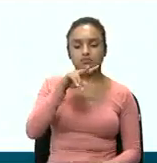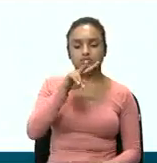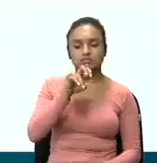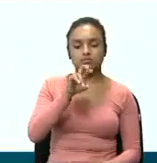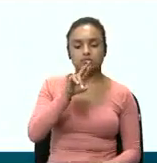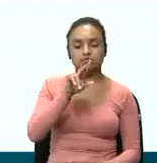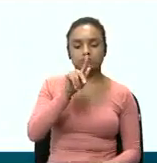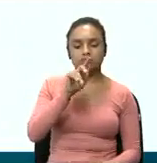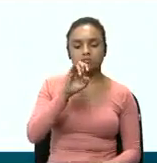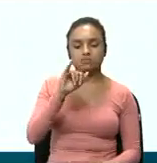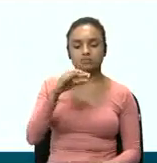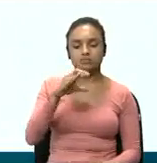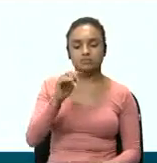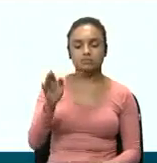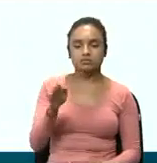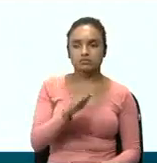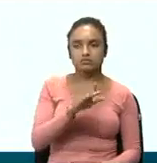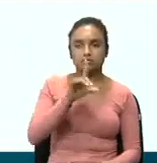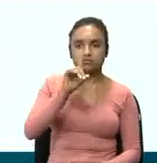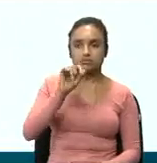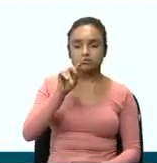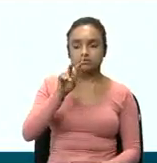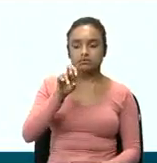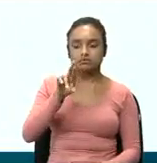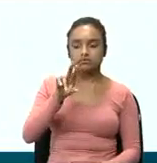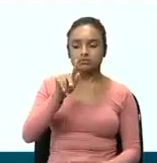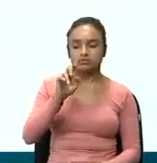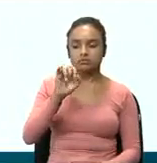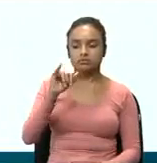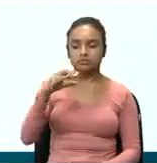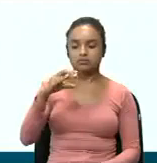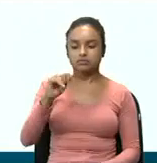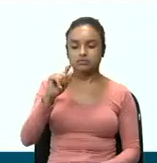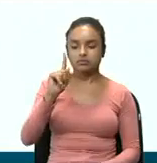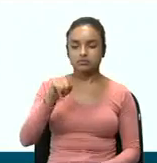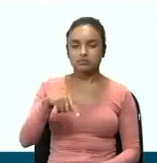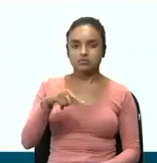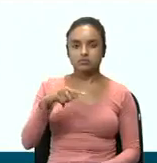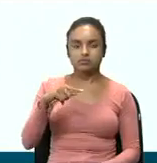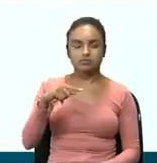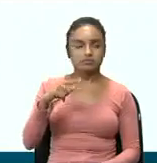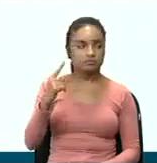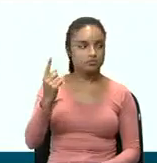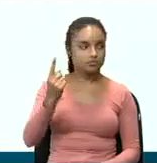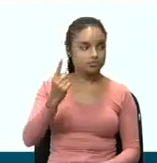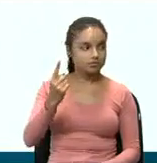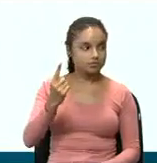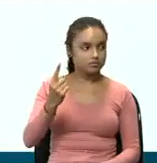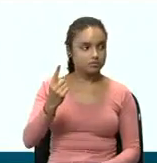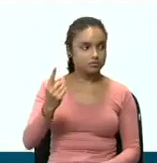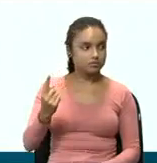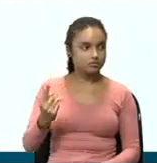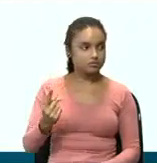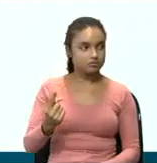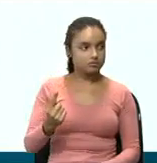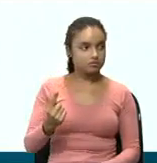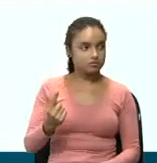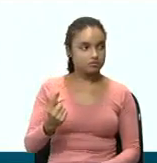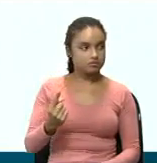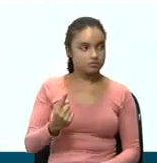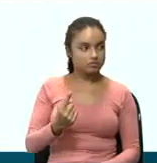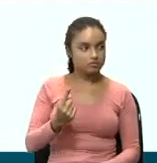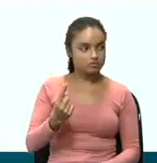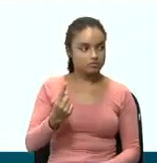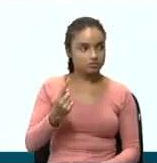temos aqui. Menos 1 elevado a n menos 1 vezes 1 sobre 1 dividido por raiz de n. E a